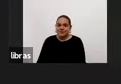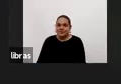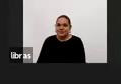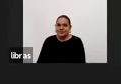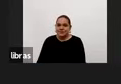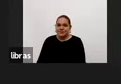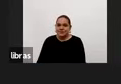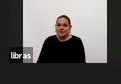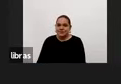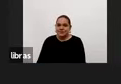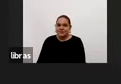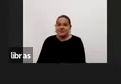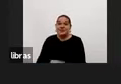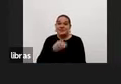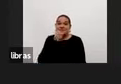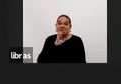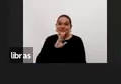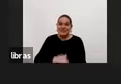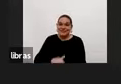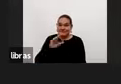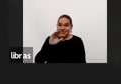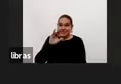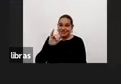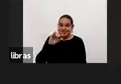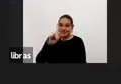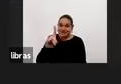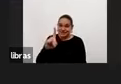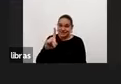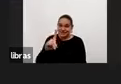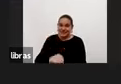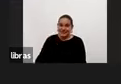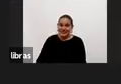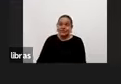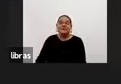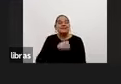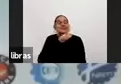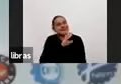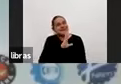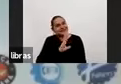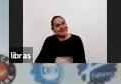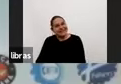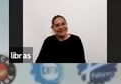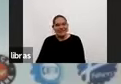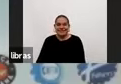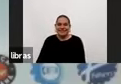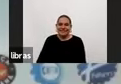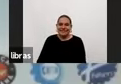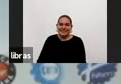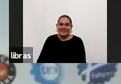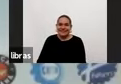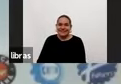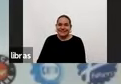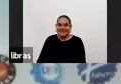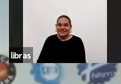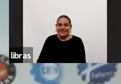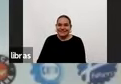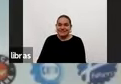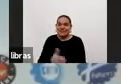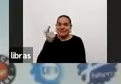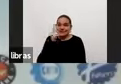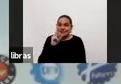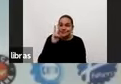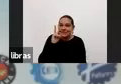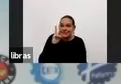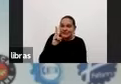Pois é. Boa tarde, Cid. Boa tarde, Gilce. Eu ainda consigo ver aqueles cristalzinhos